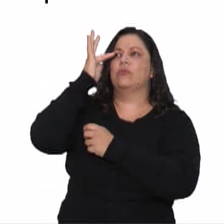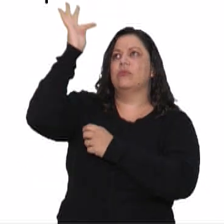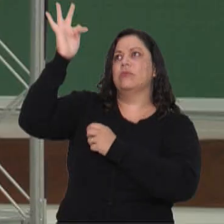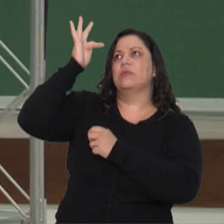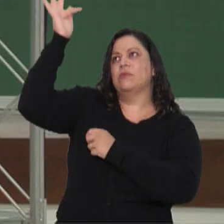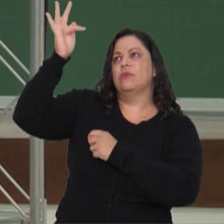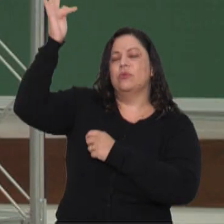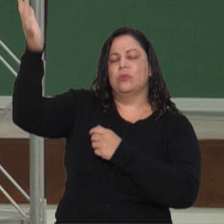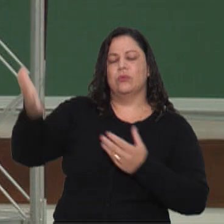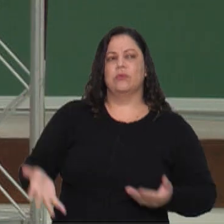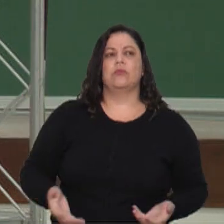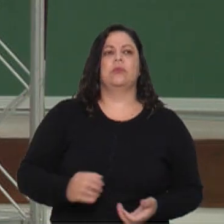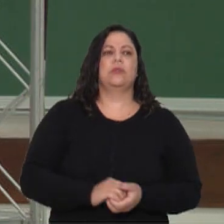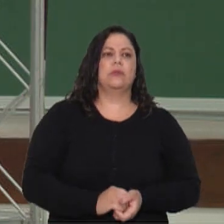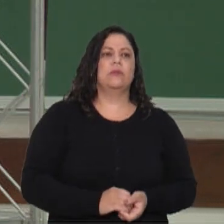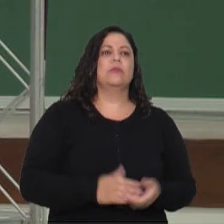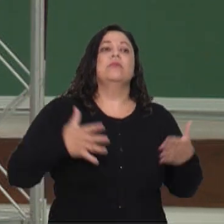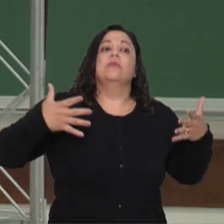Então, pessoal,